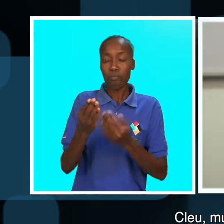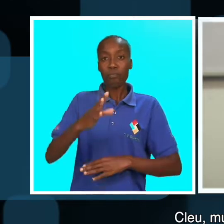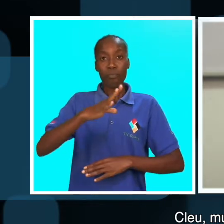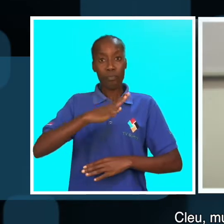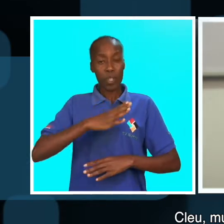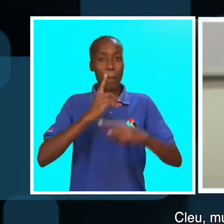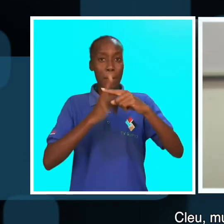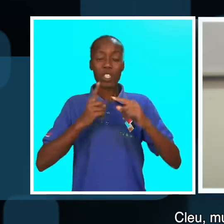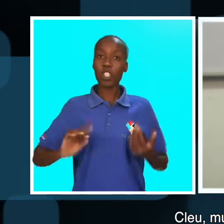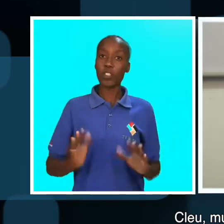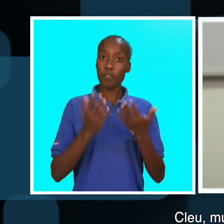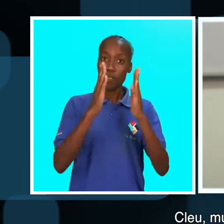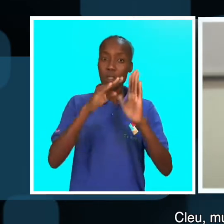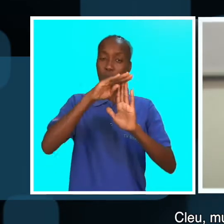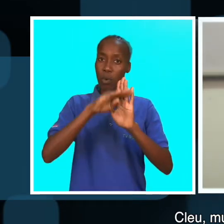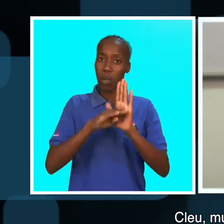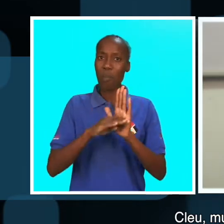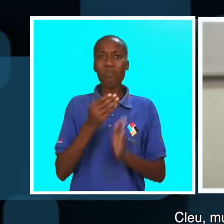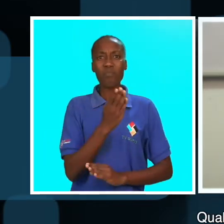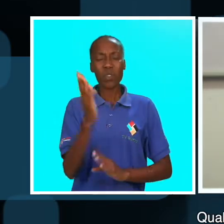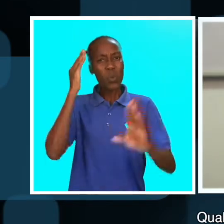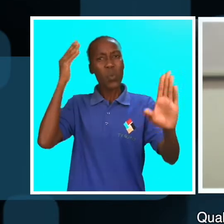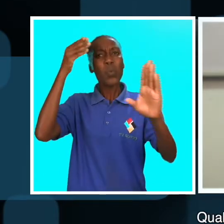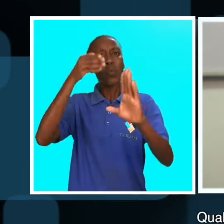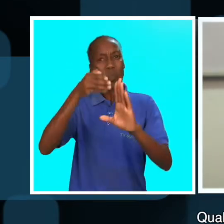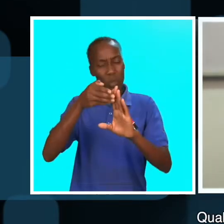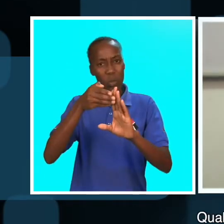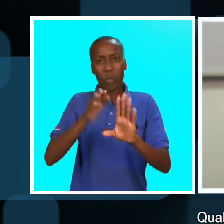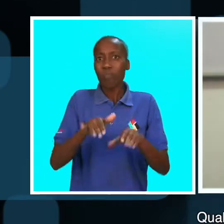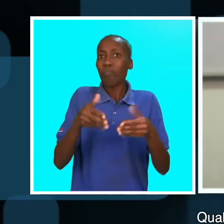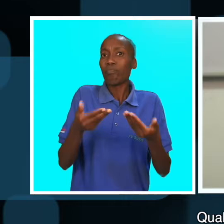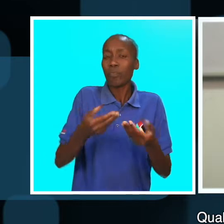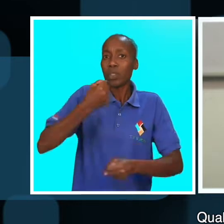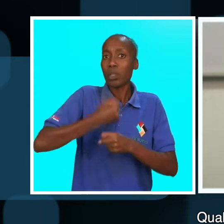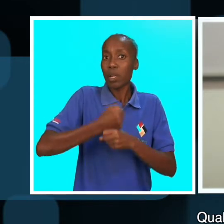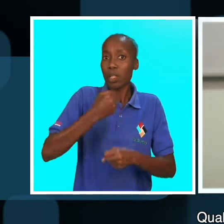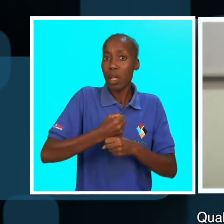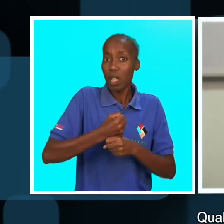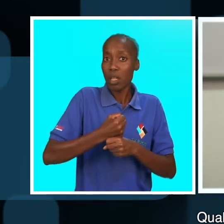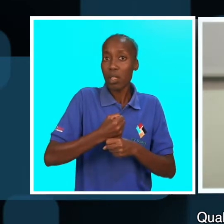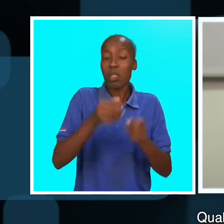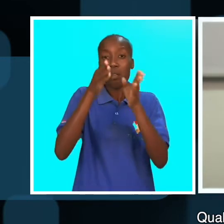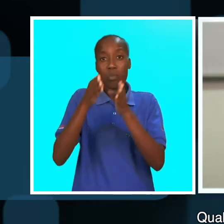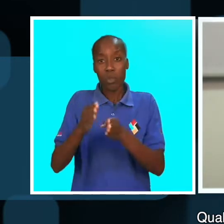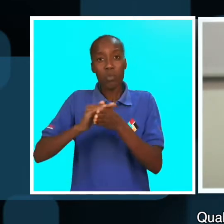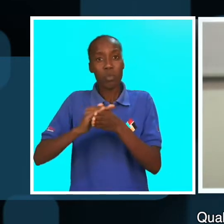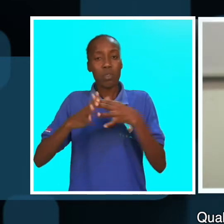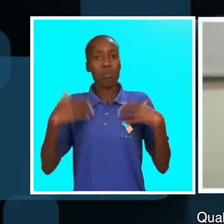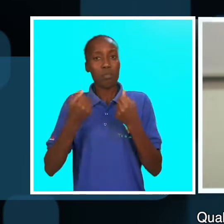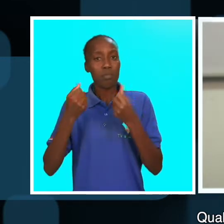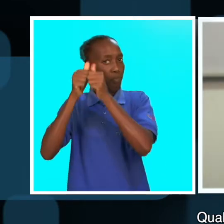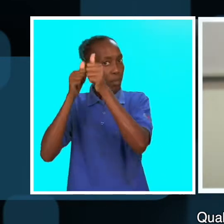Cleo, muito obrigado por ter aceito o convite do Mais Vida Qual é o vosso foco em trabalhar